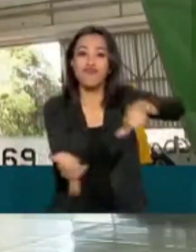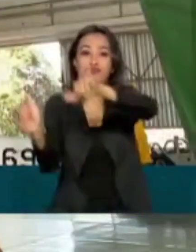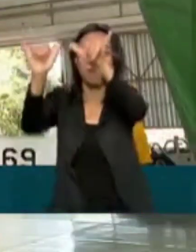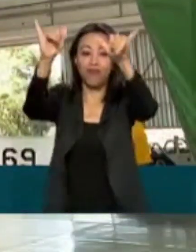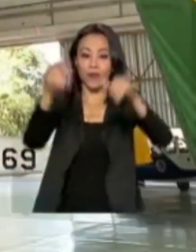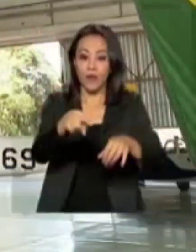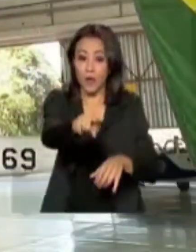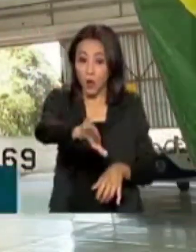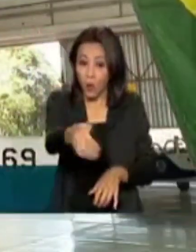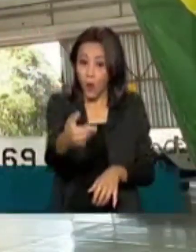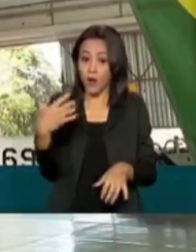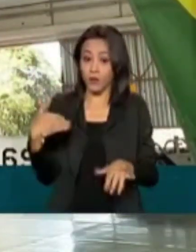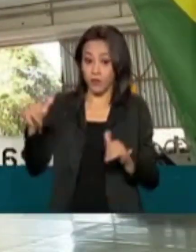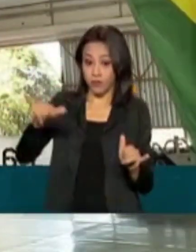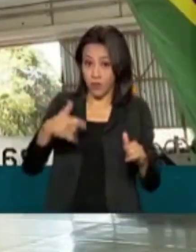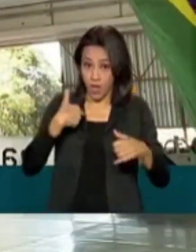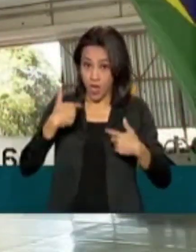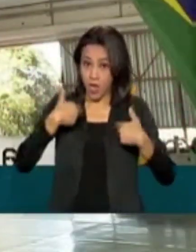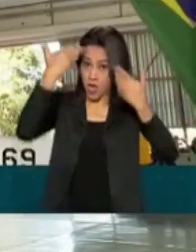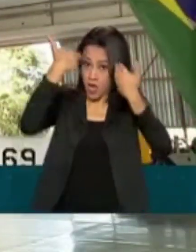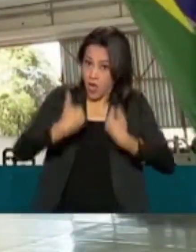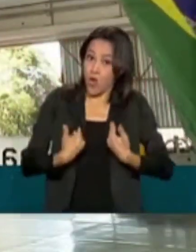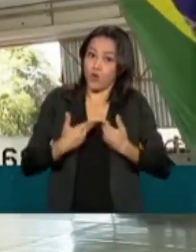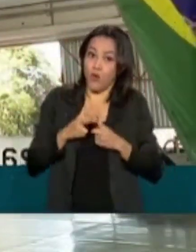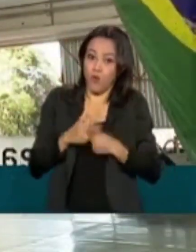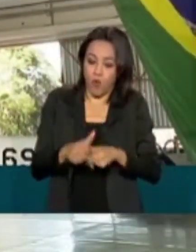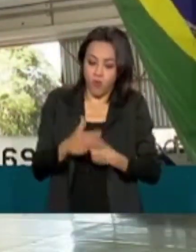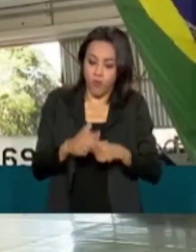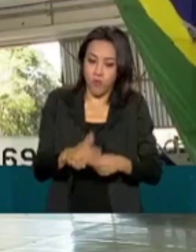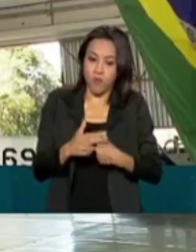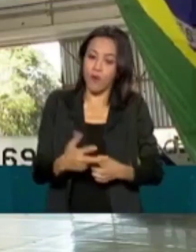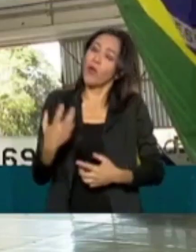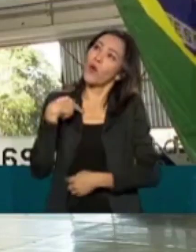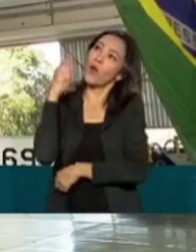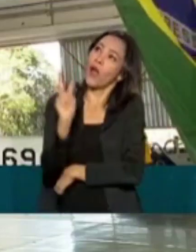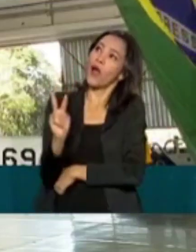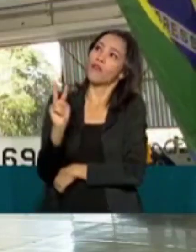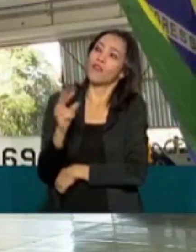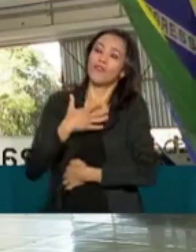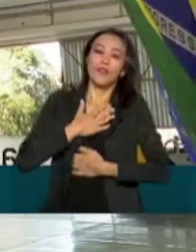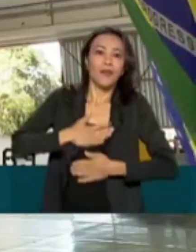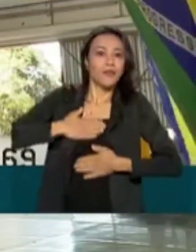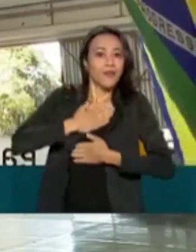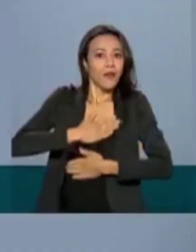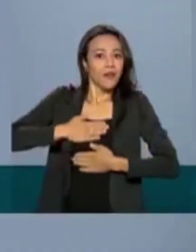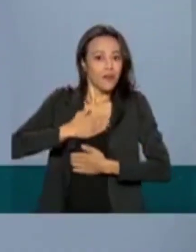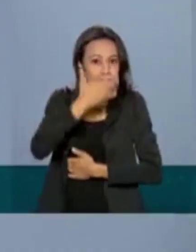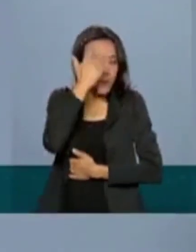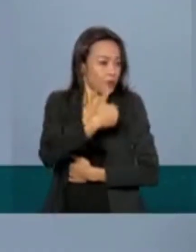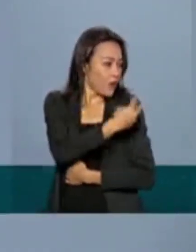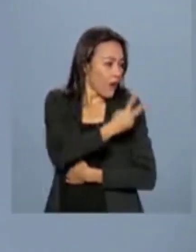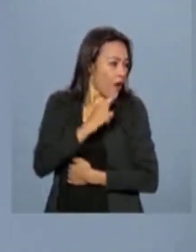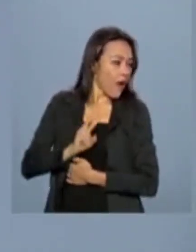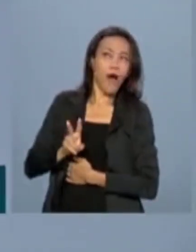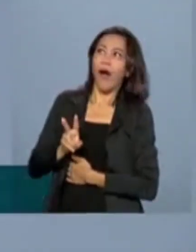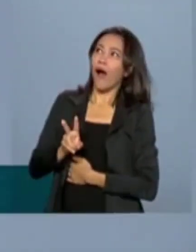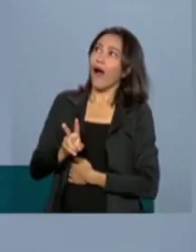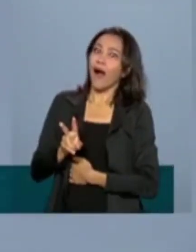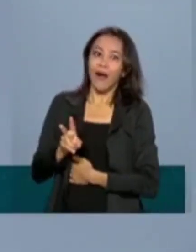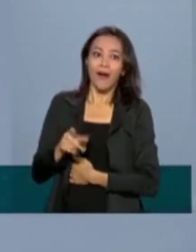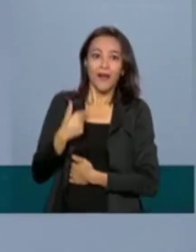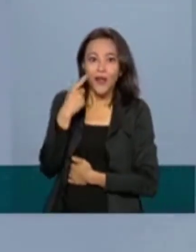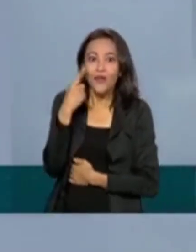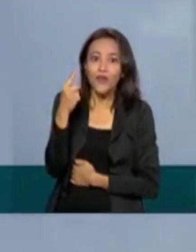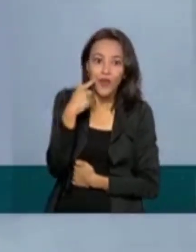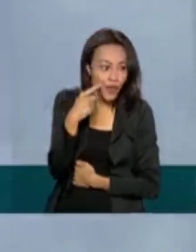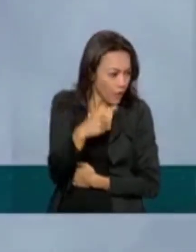numa demonstração, eu sou mecânico. Então eu tinha a satisfação com o público próximo de ver a demonstração acontecendo e